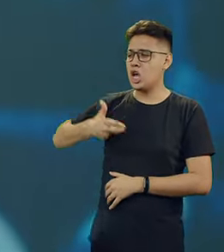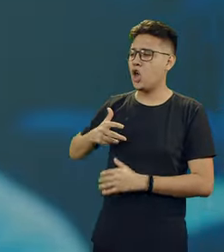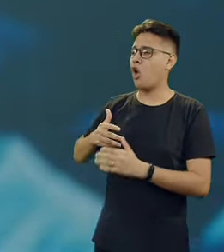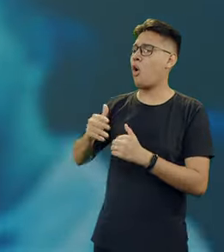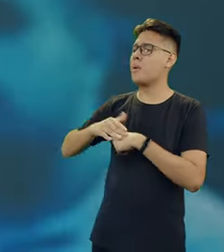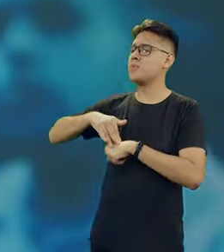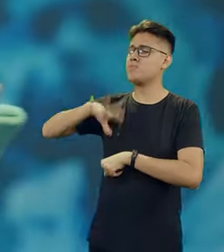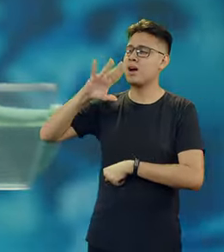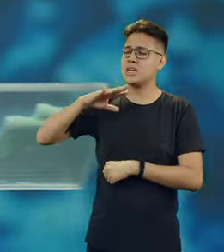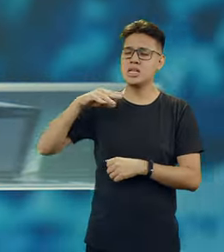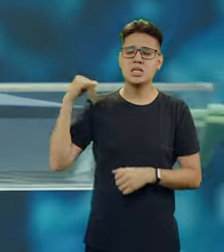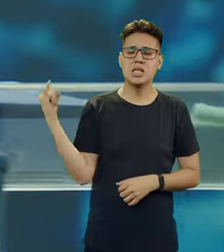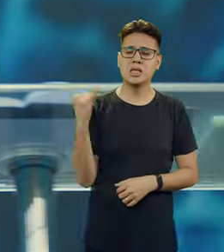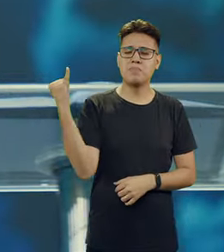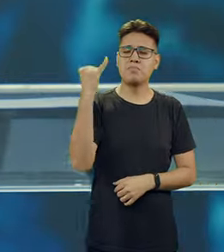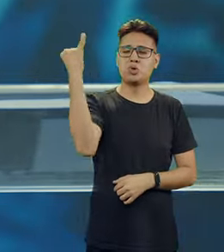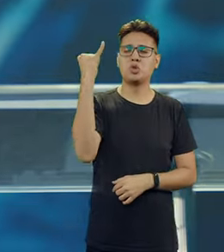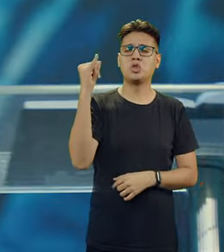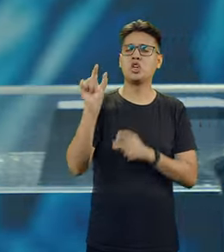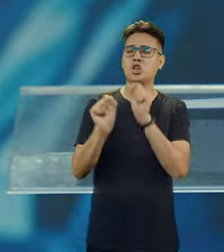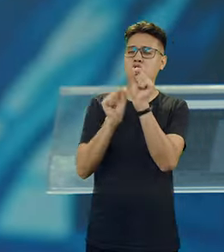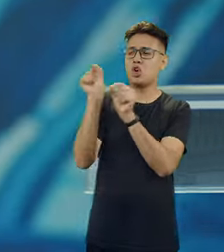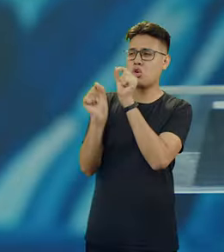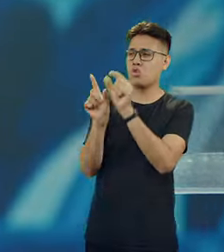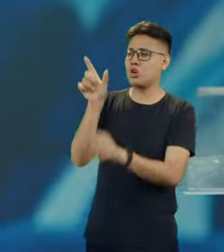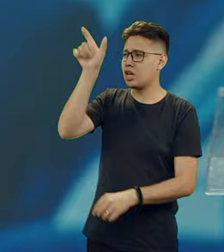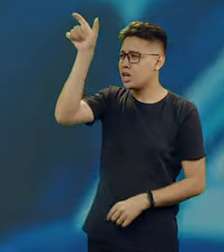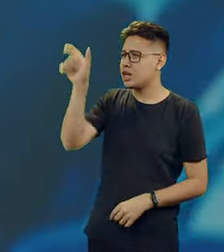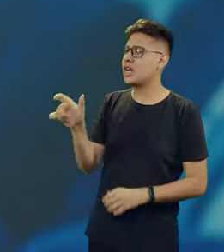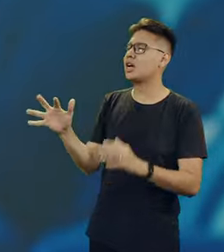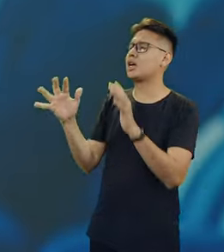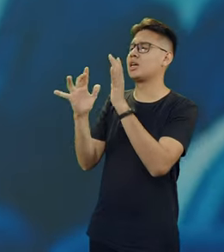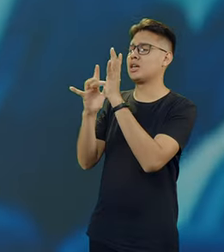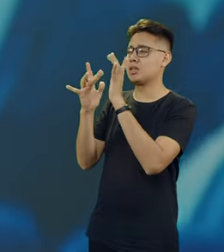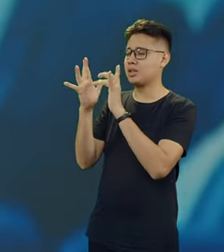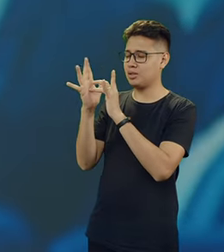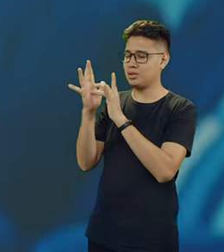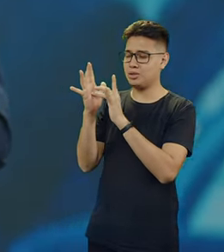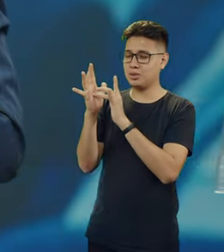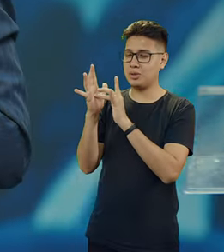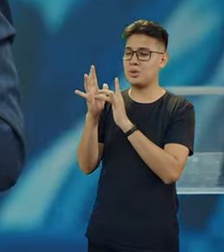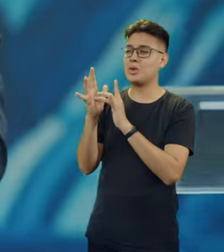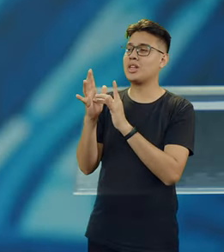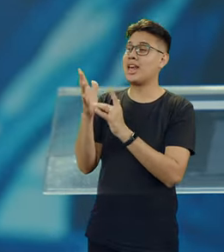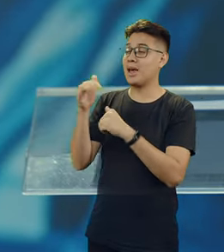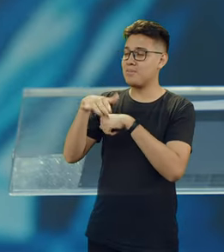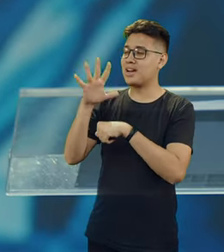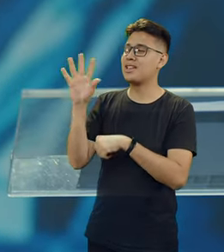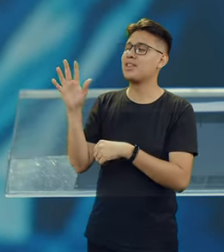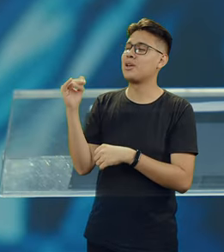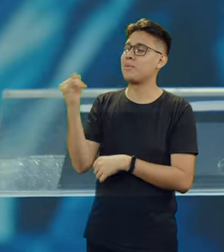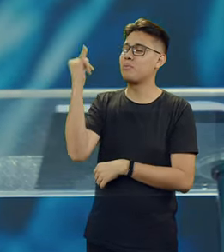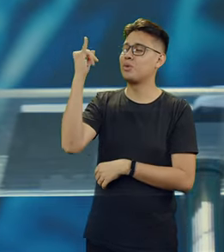que o templo, Jesus estava afirmando que era Deus.